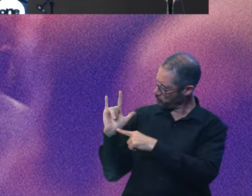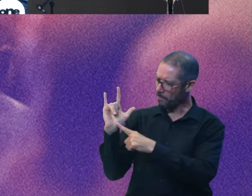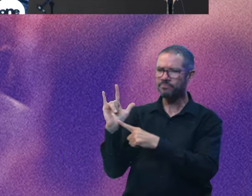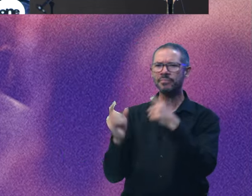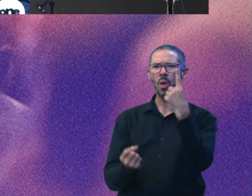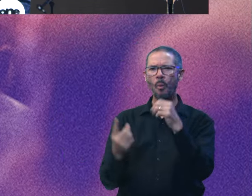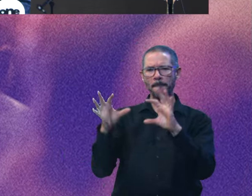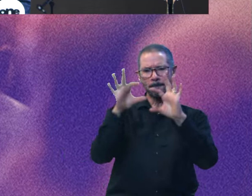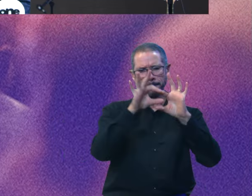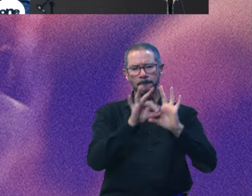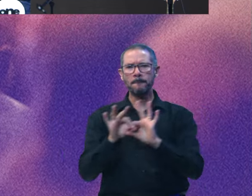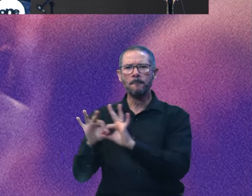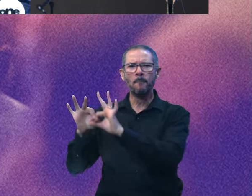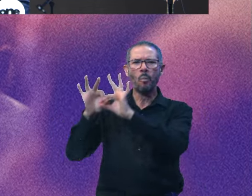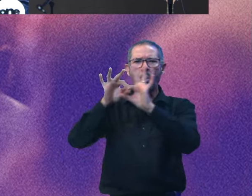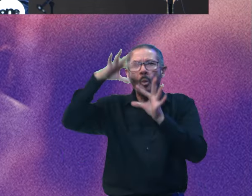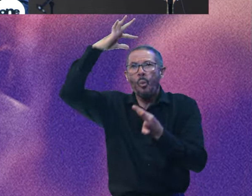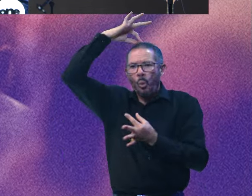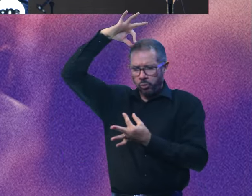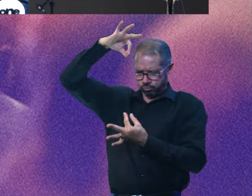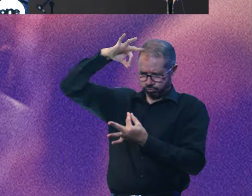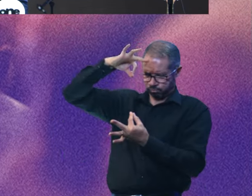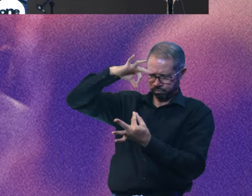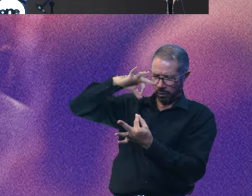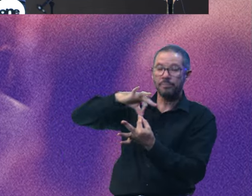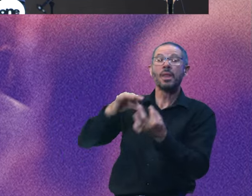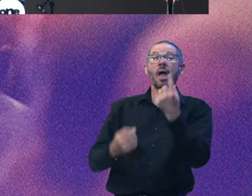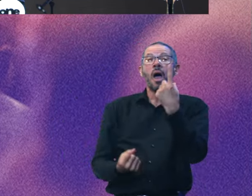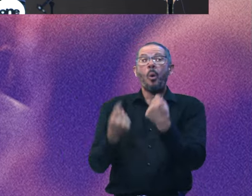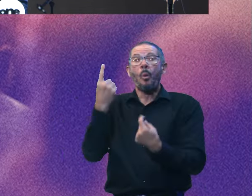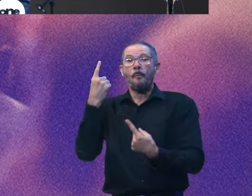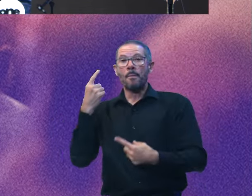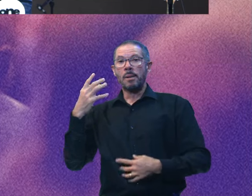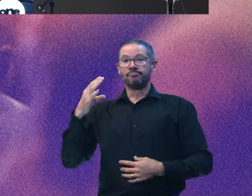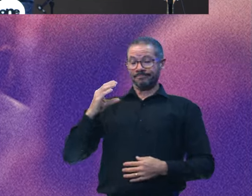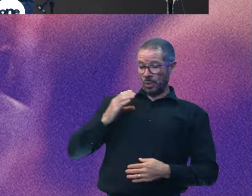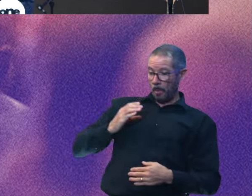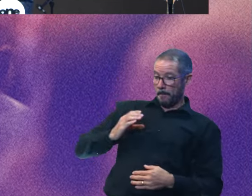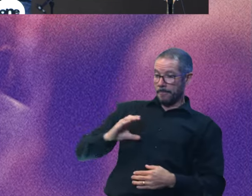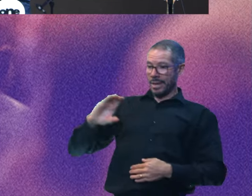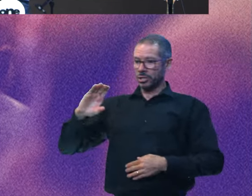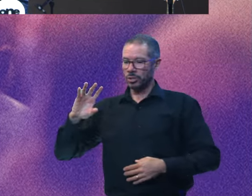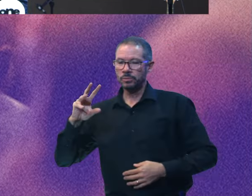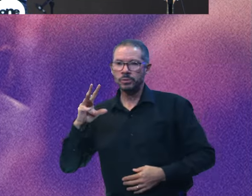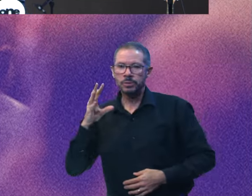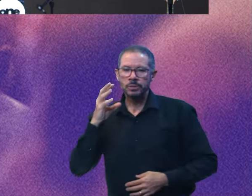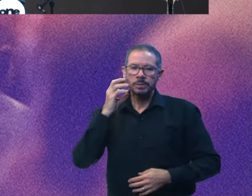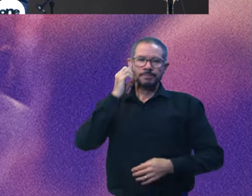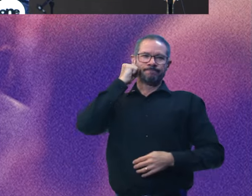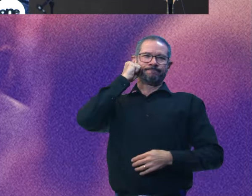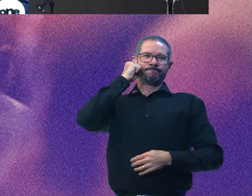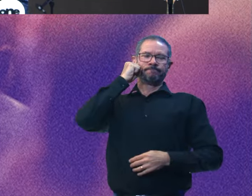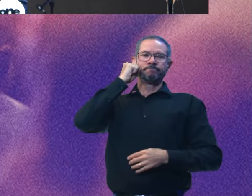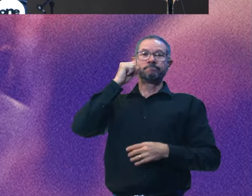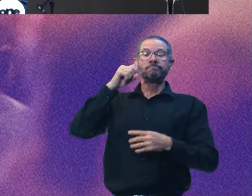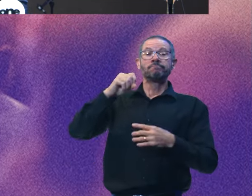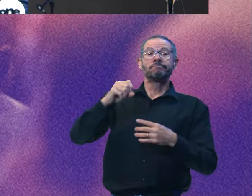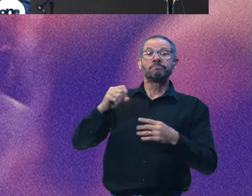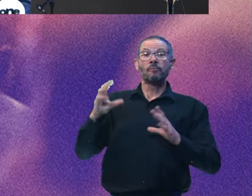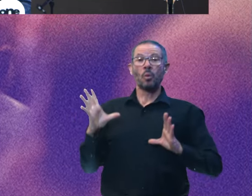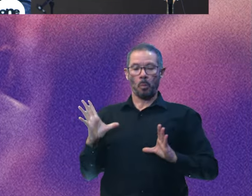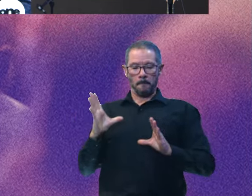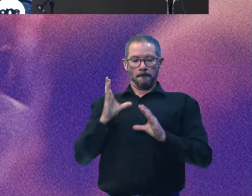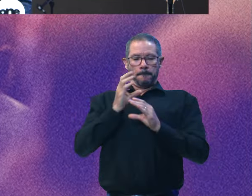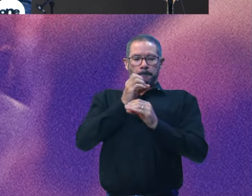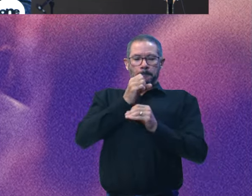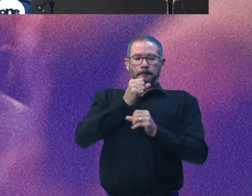alguma comunhão no Espírito? Há alguma compaixão e afeição? Então, completem